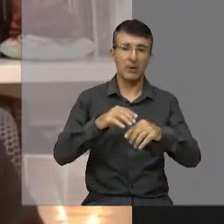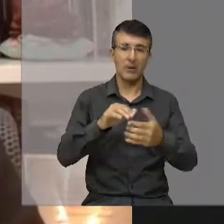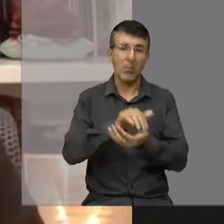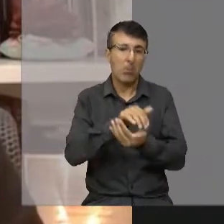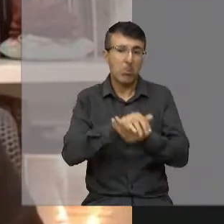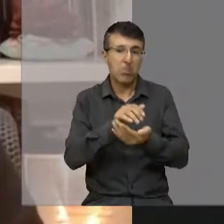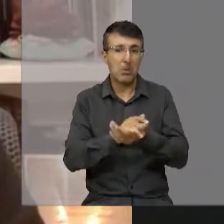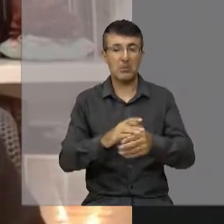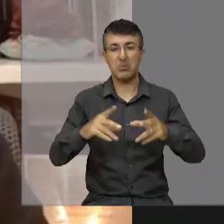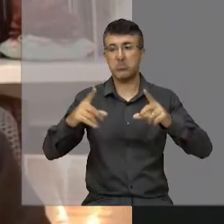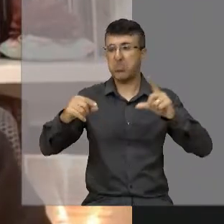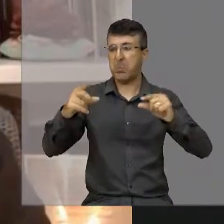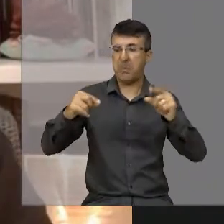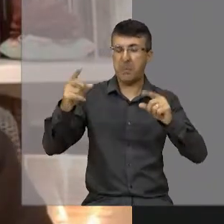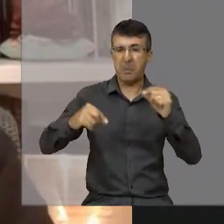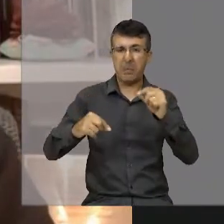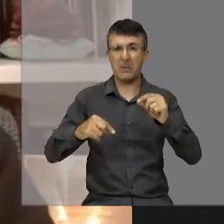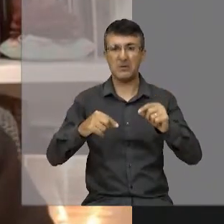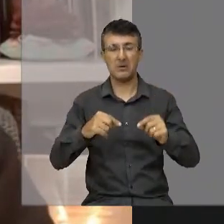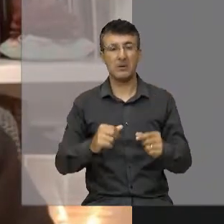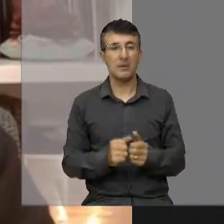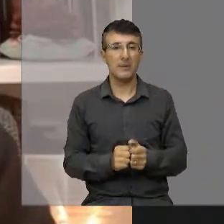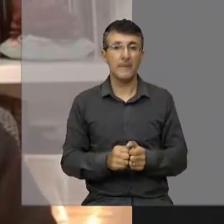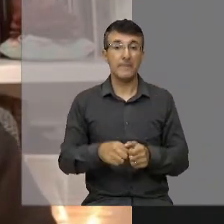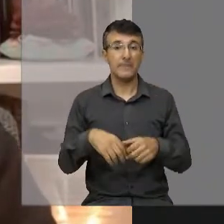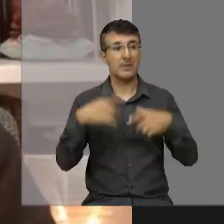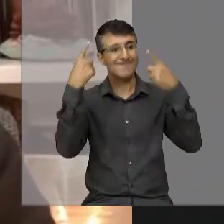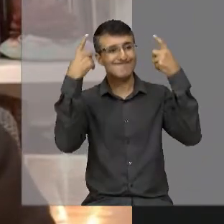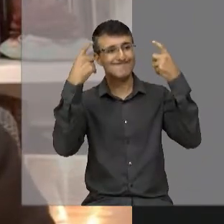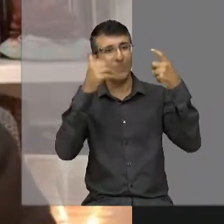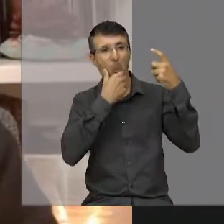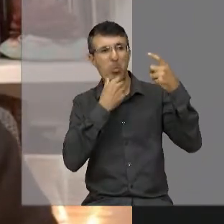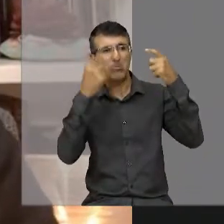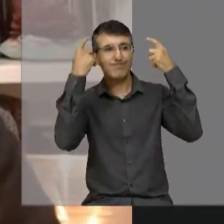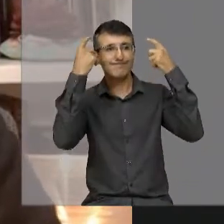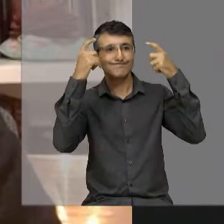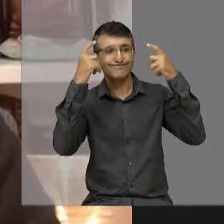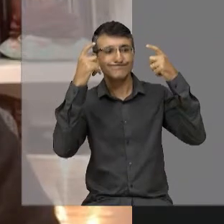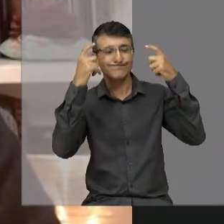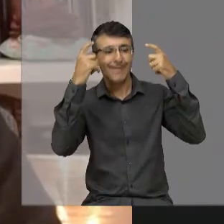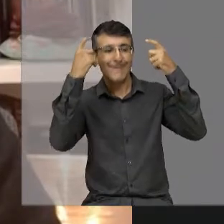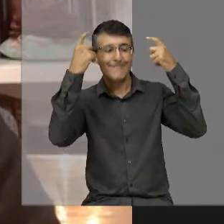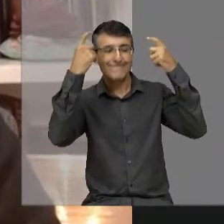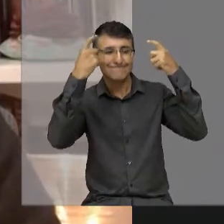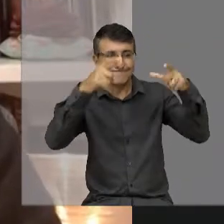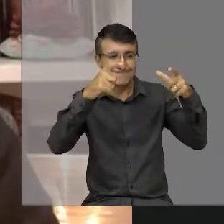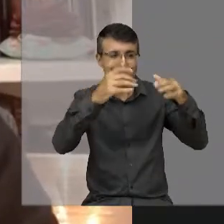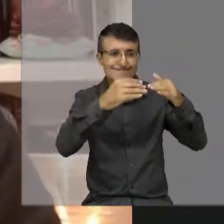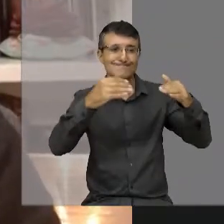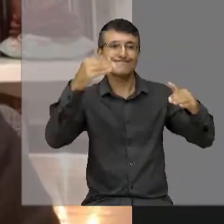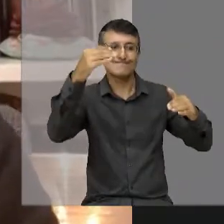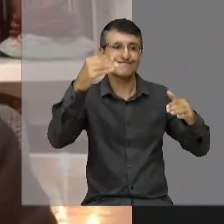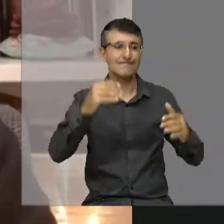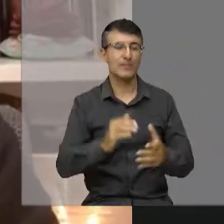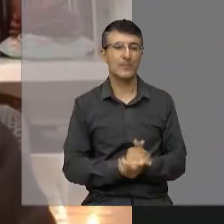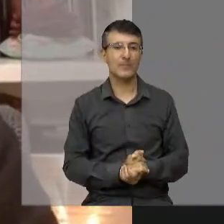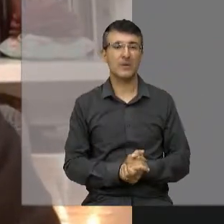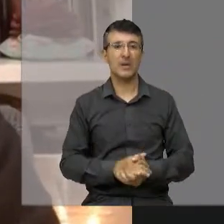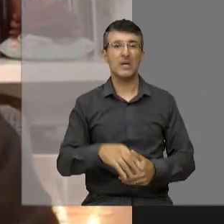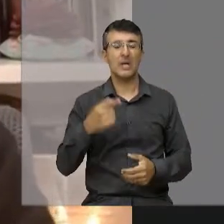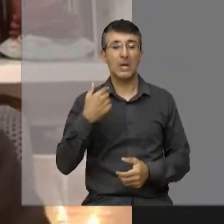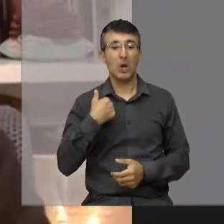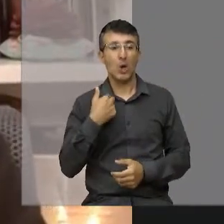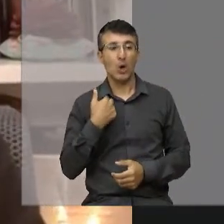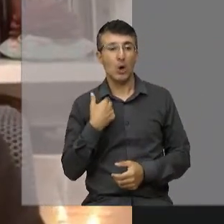né? Porque hoje a gente vê que as mulheres têm muita dificuldade ainda para denunciar. Como defensora pública, a gente tem percebido aí durante a